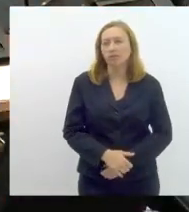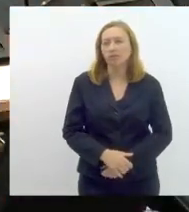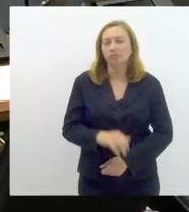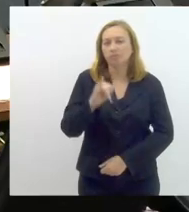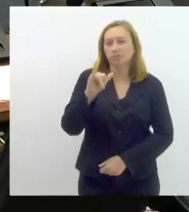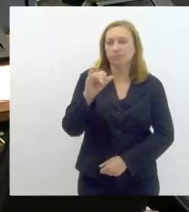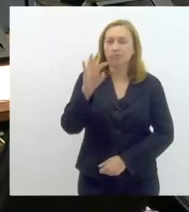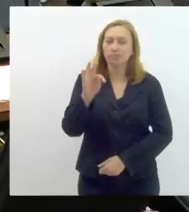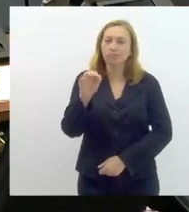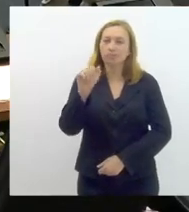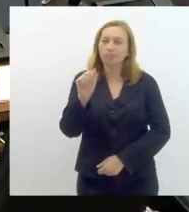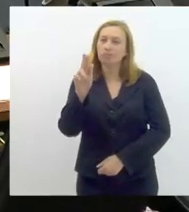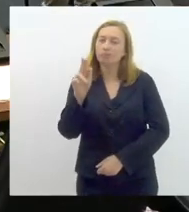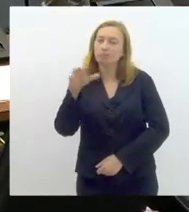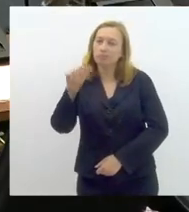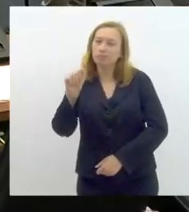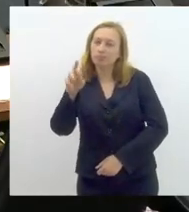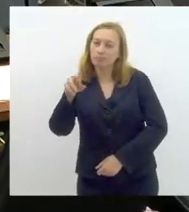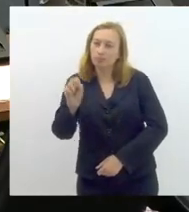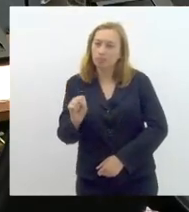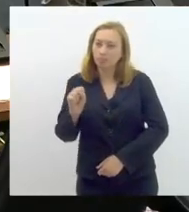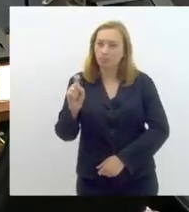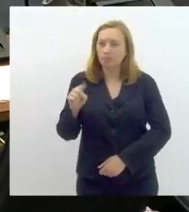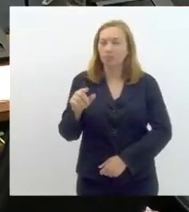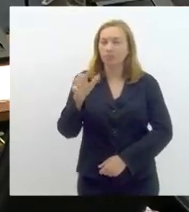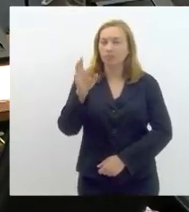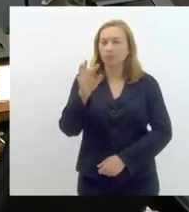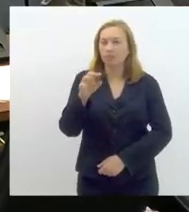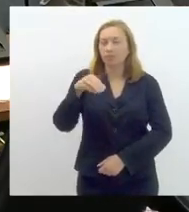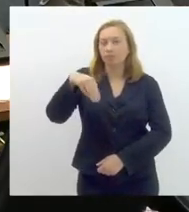Itaucara, Maria Clara de Souza Faria.